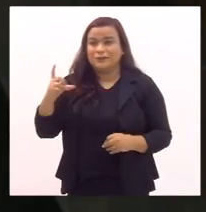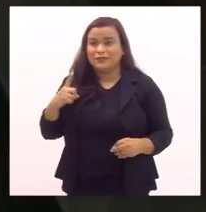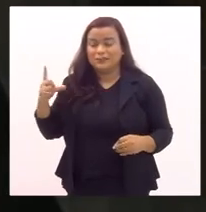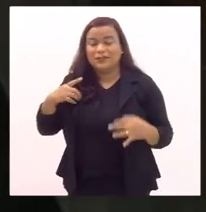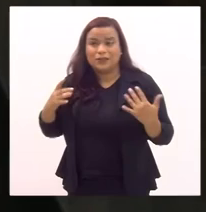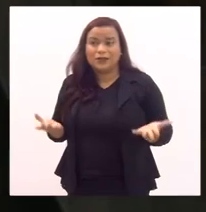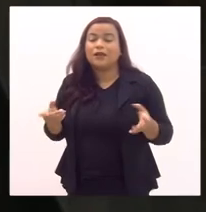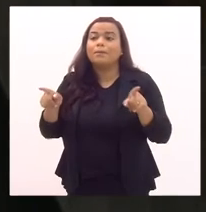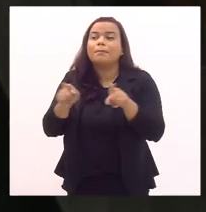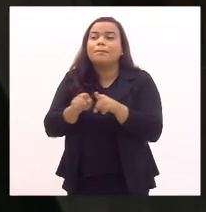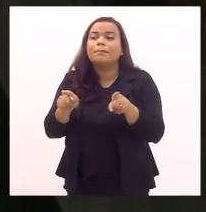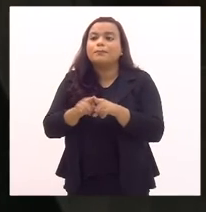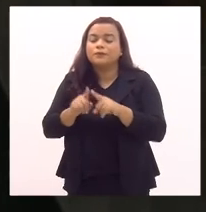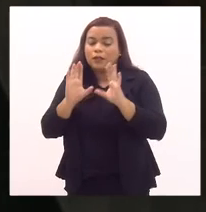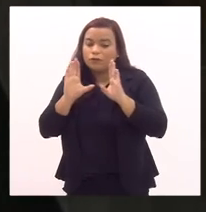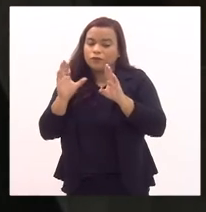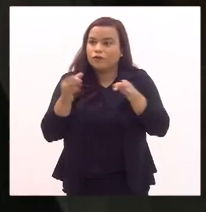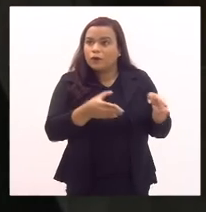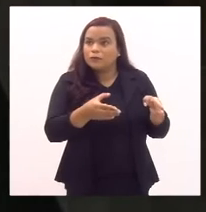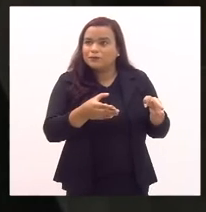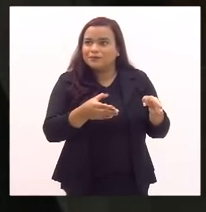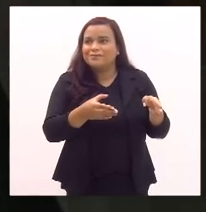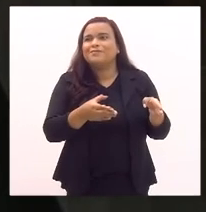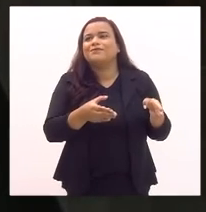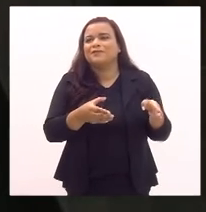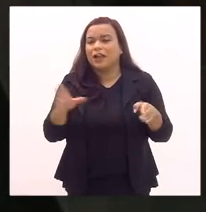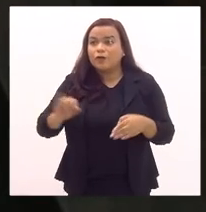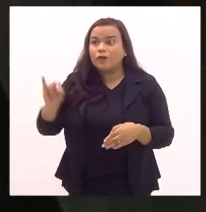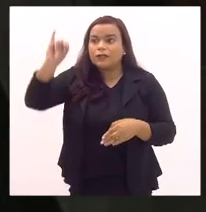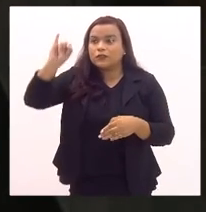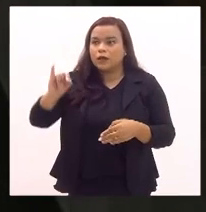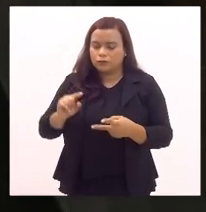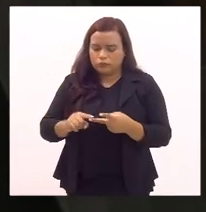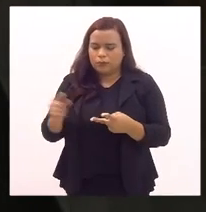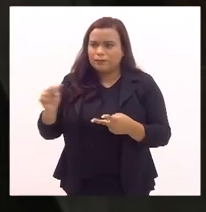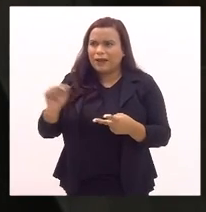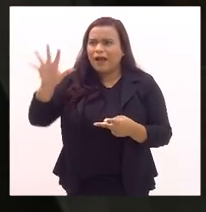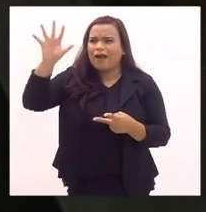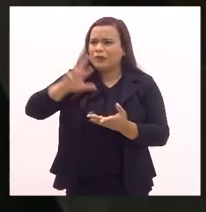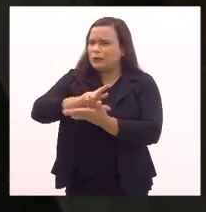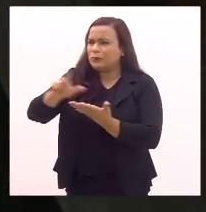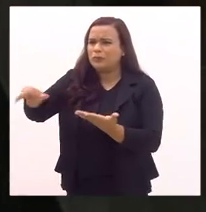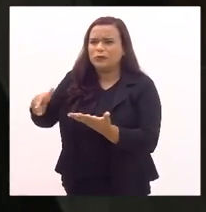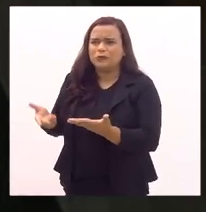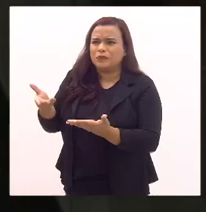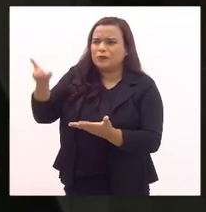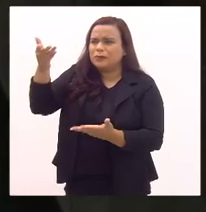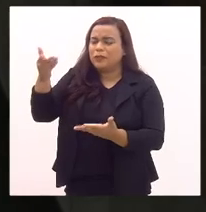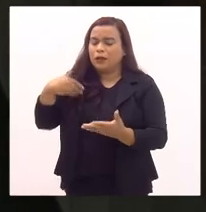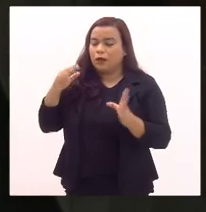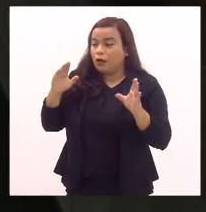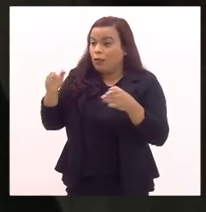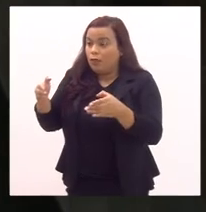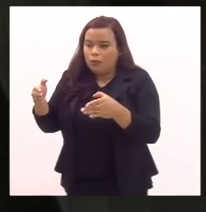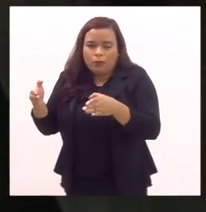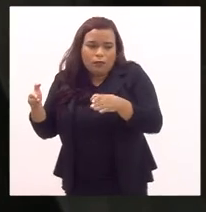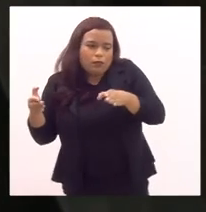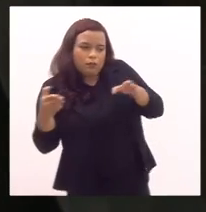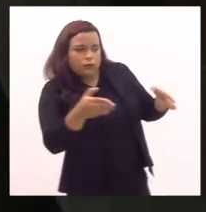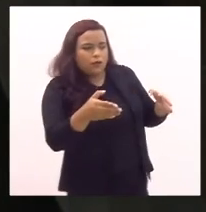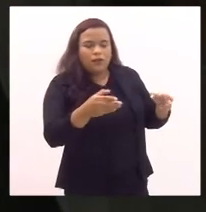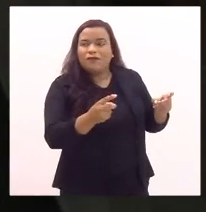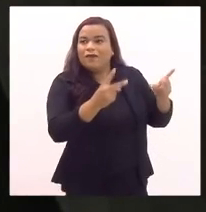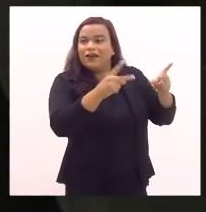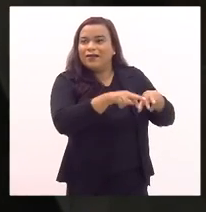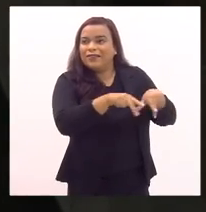mesmo tempo desviar o foco também do aumento da inflação do aumento dos preços esses dois elementos são demais de